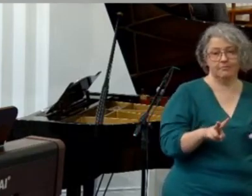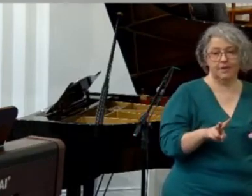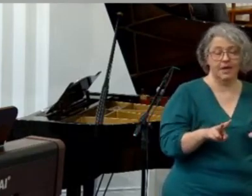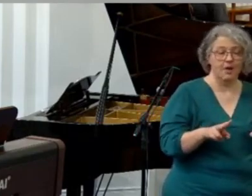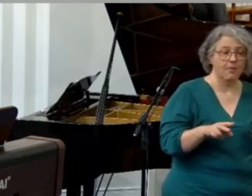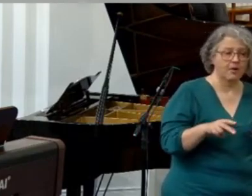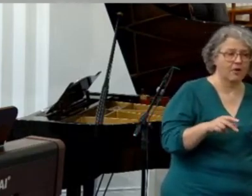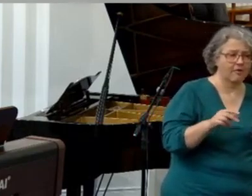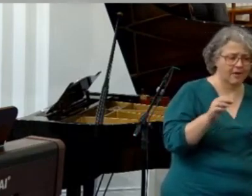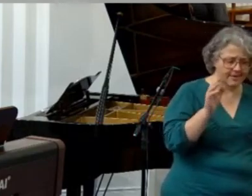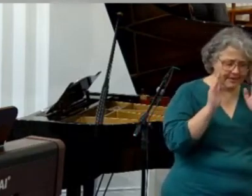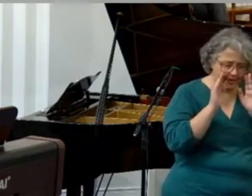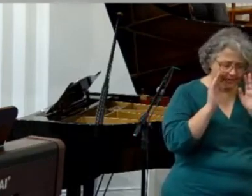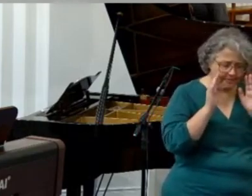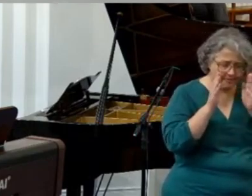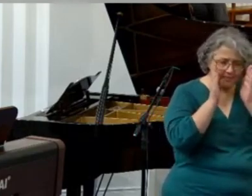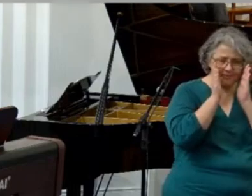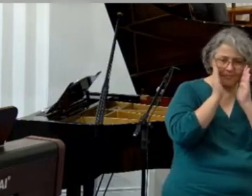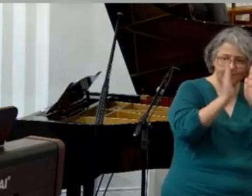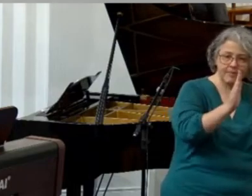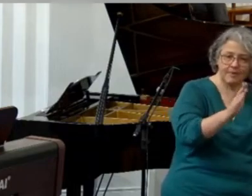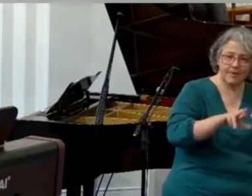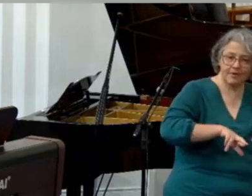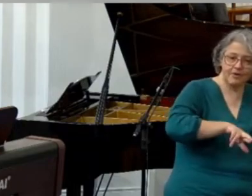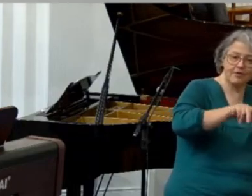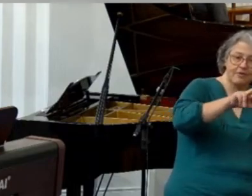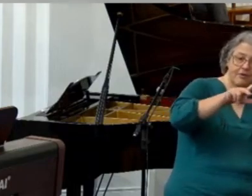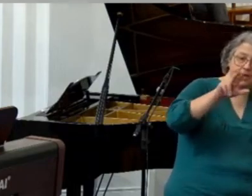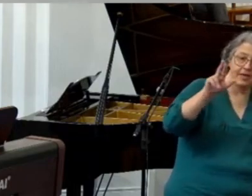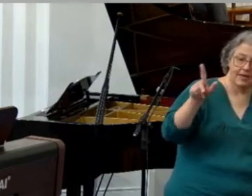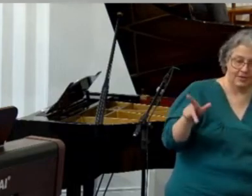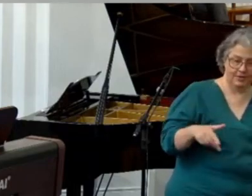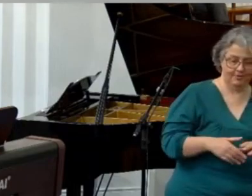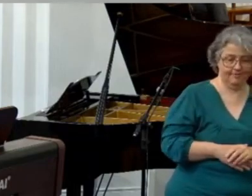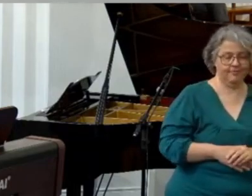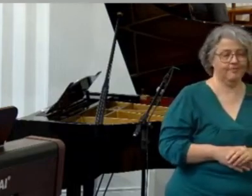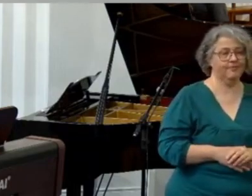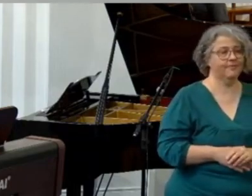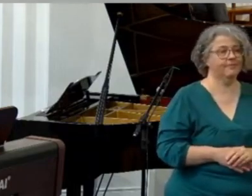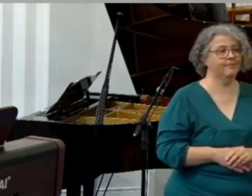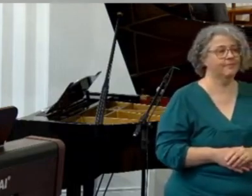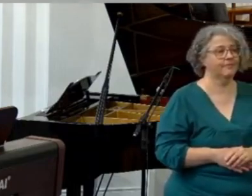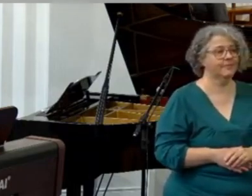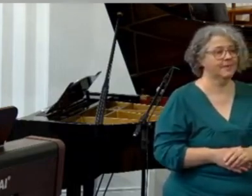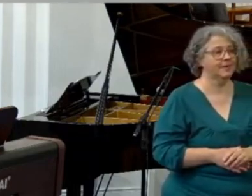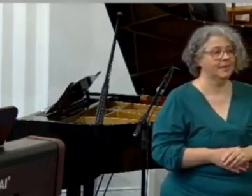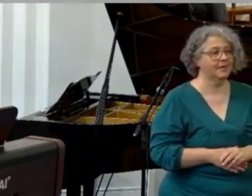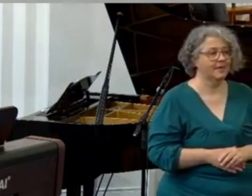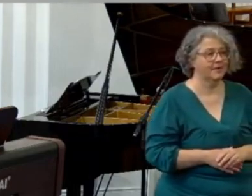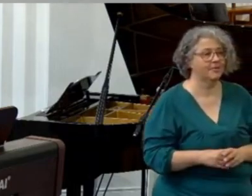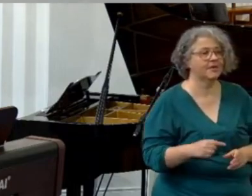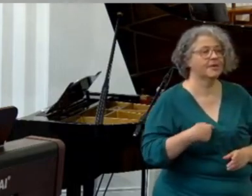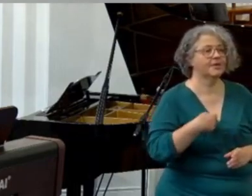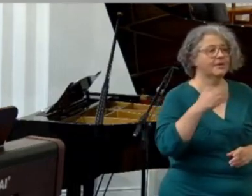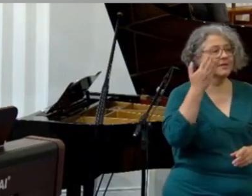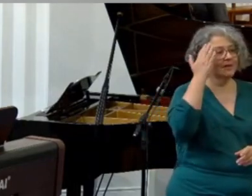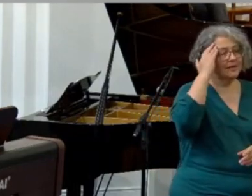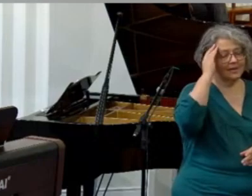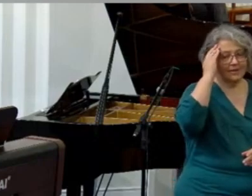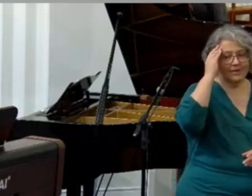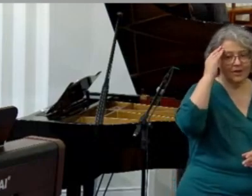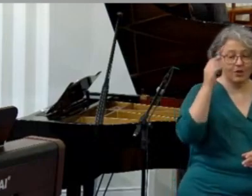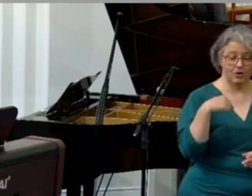Os 6 primeiros versículos vão nos dar uma nova visão a respeito de nós mesmos, para examinarmos o nosso